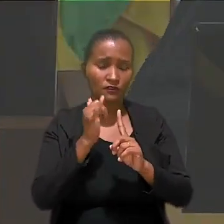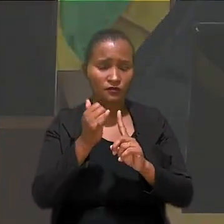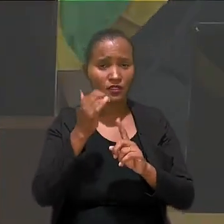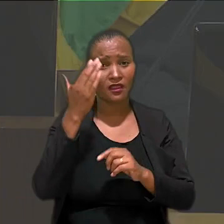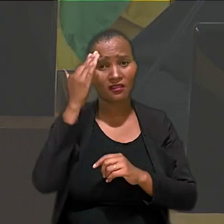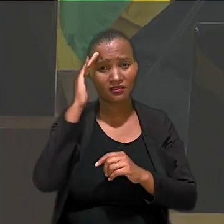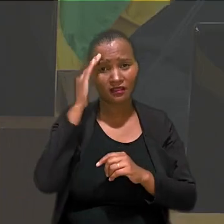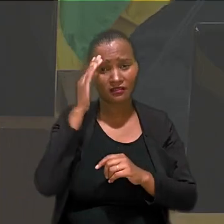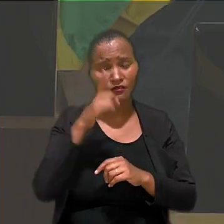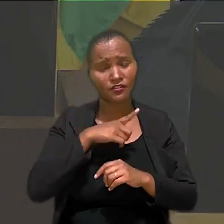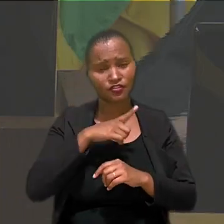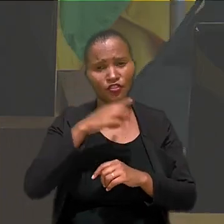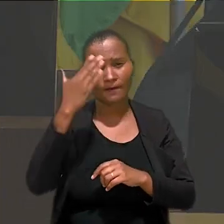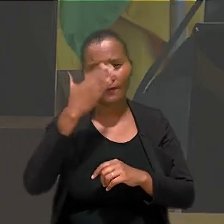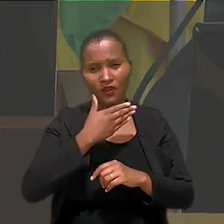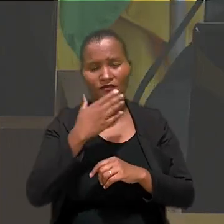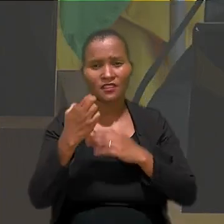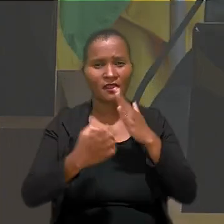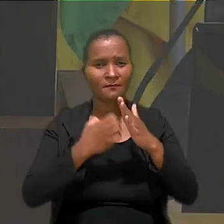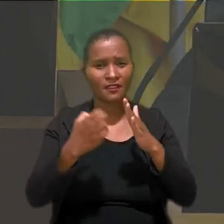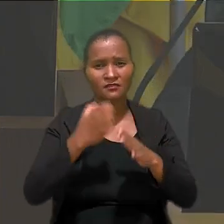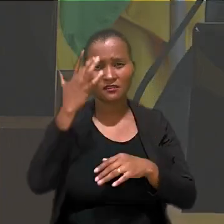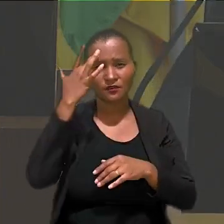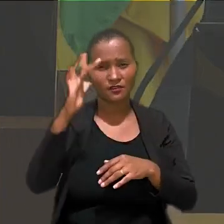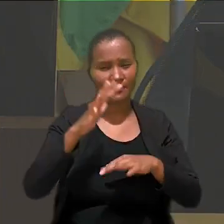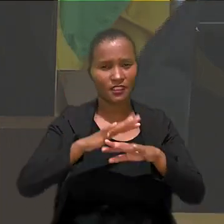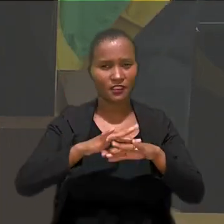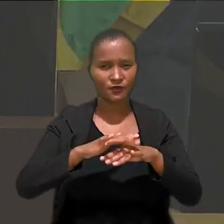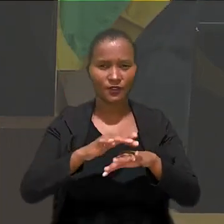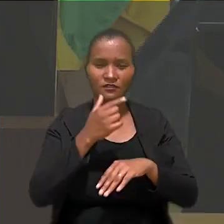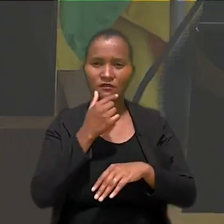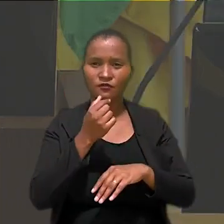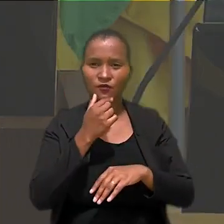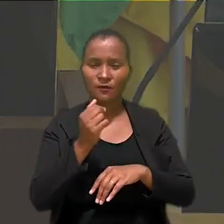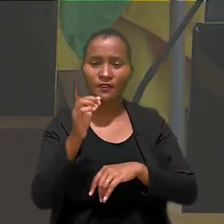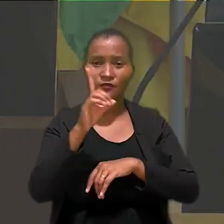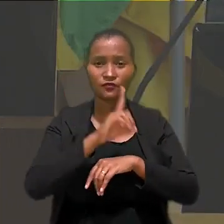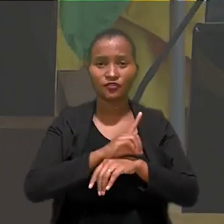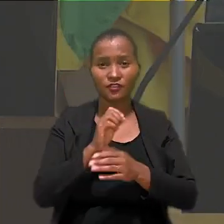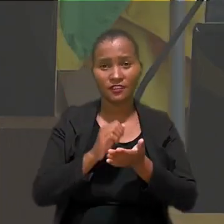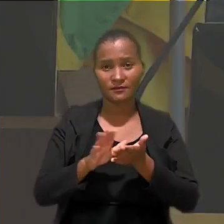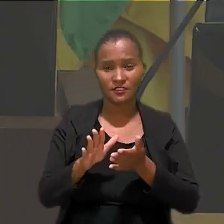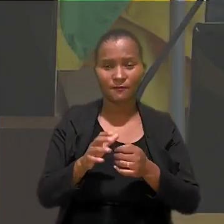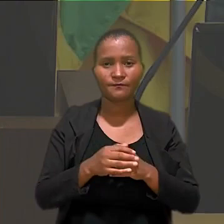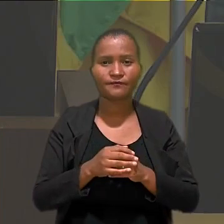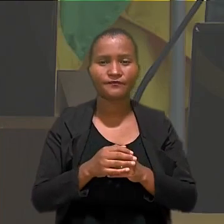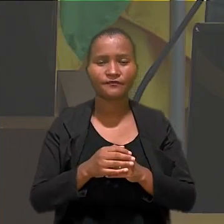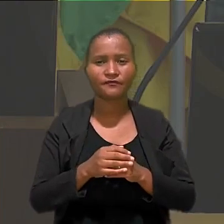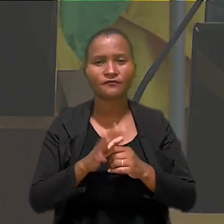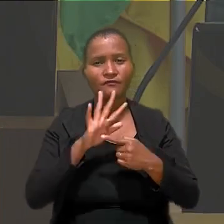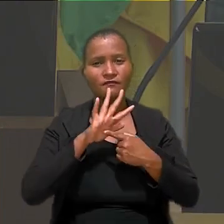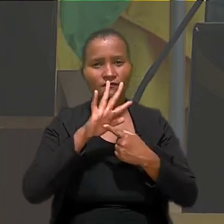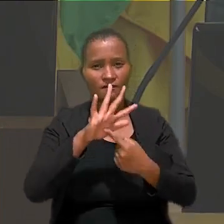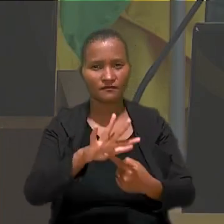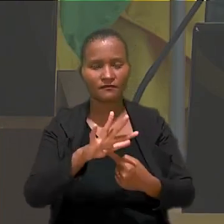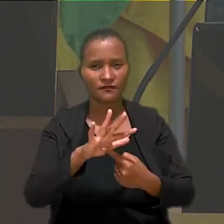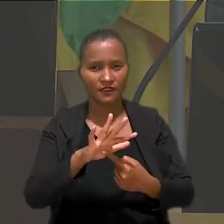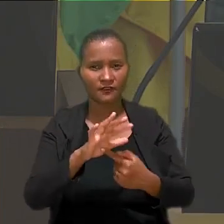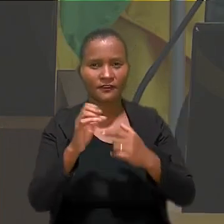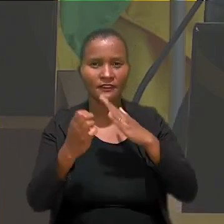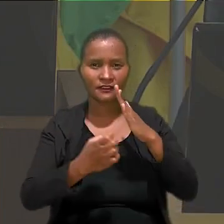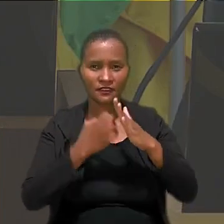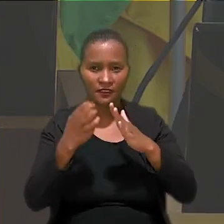entendeu haver nos autos provas de que a empresa não sabia da doença do empregado na data da dispensa. Ficou demonstrado